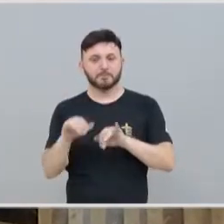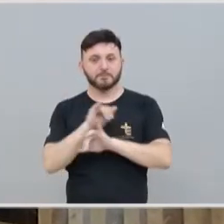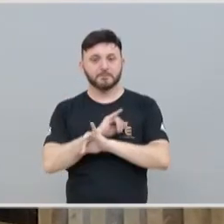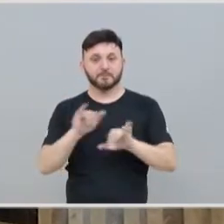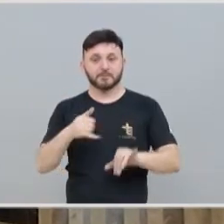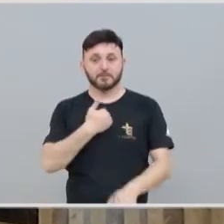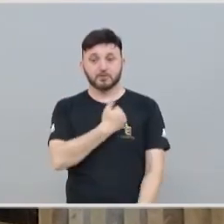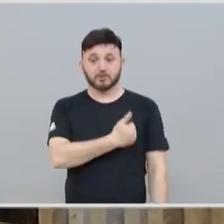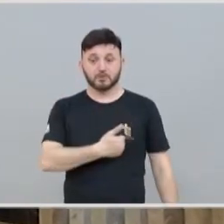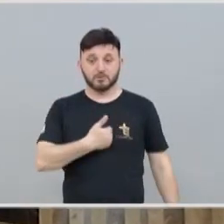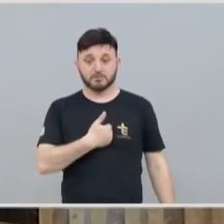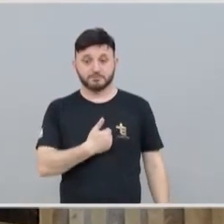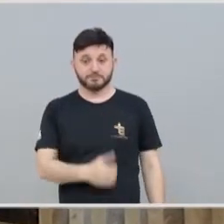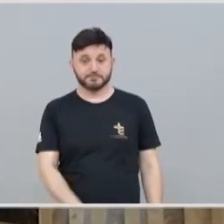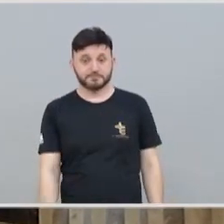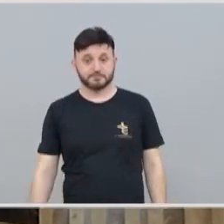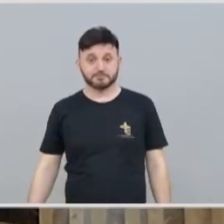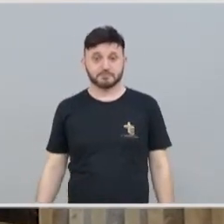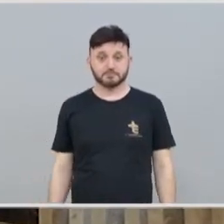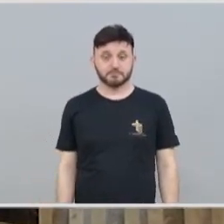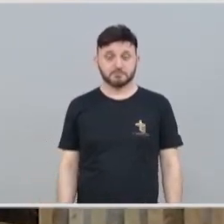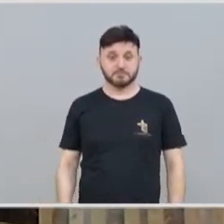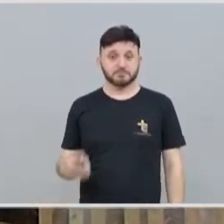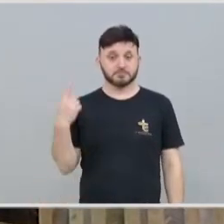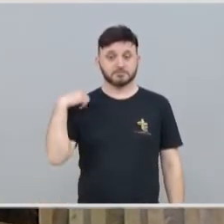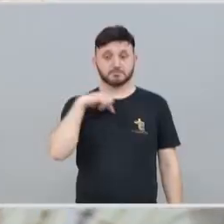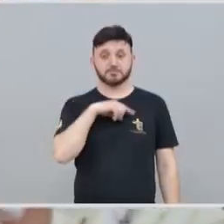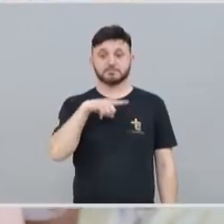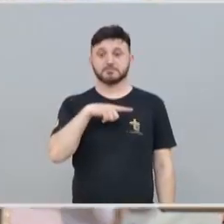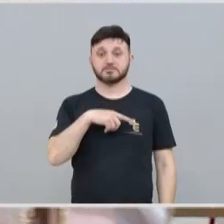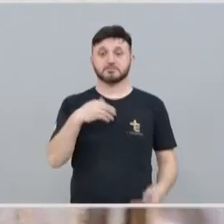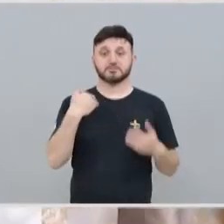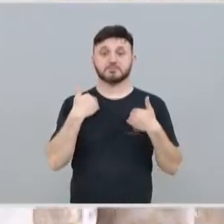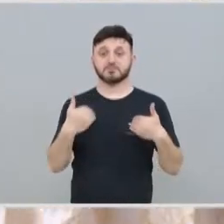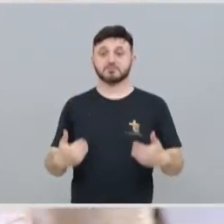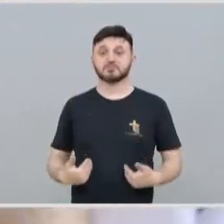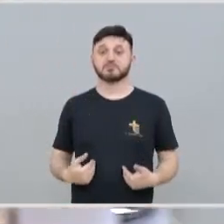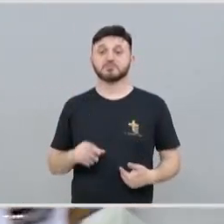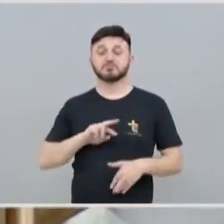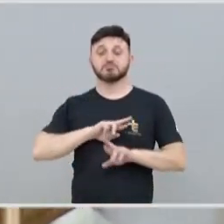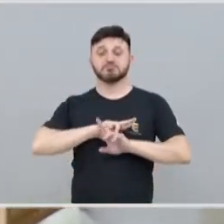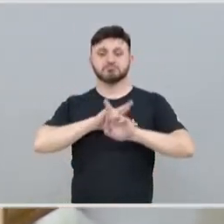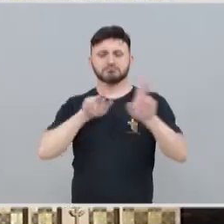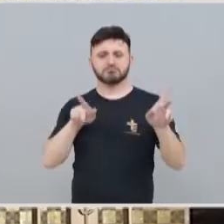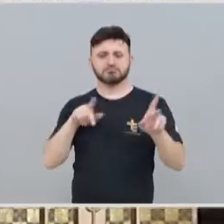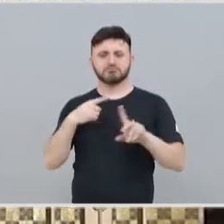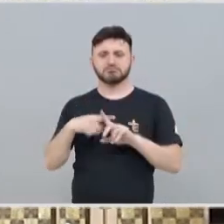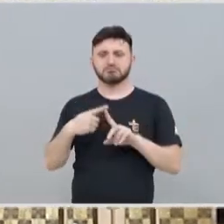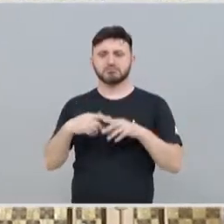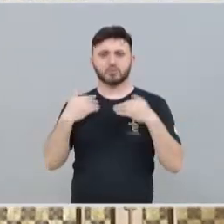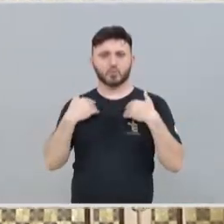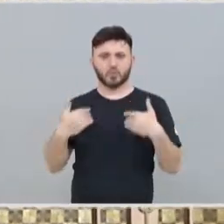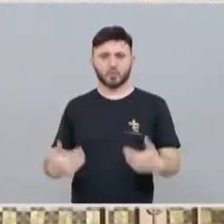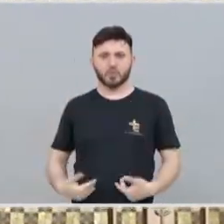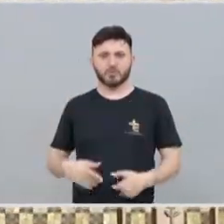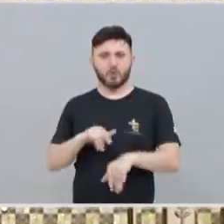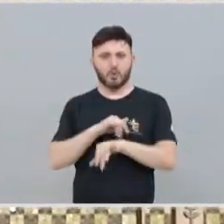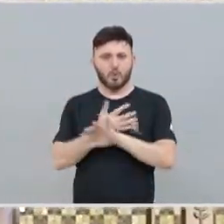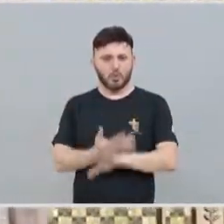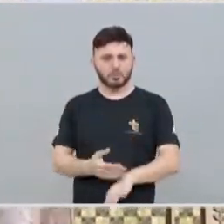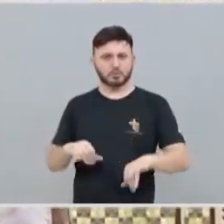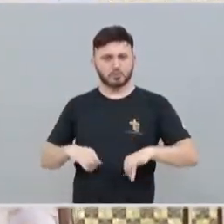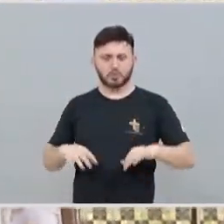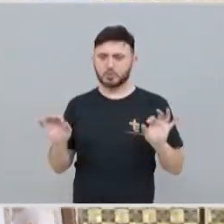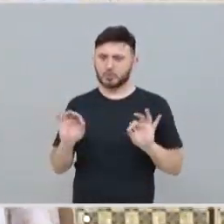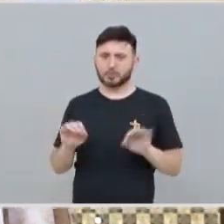joão nós temos um corpo glorificado como será aí